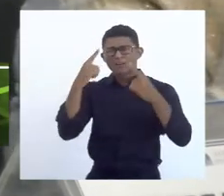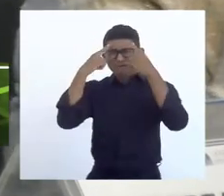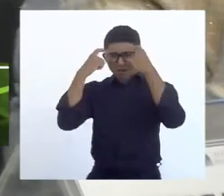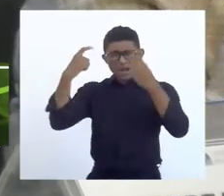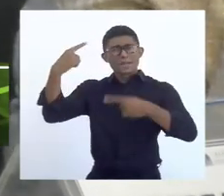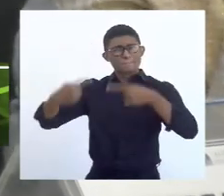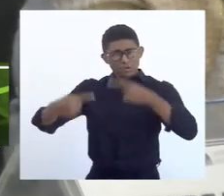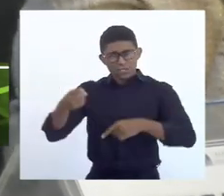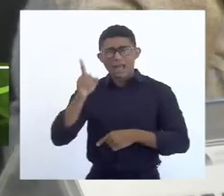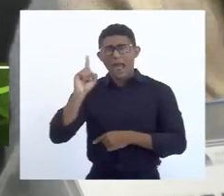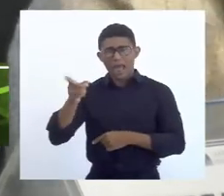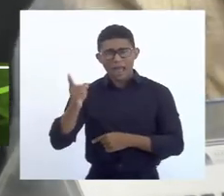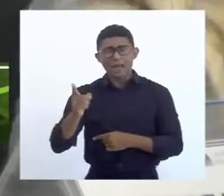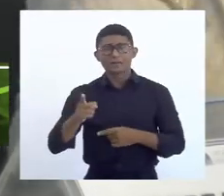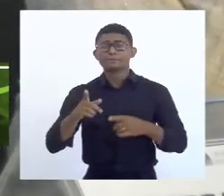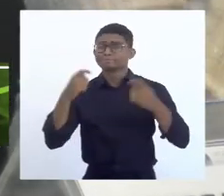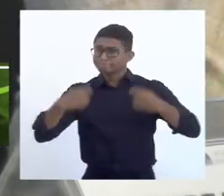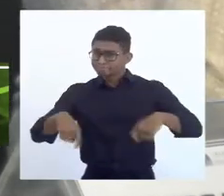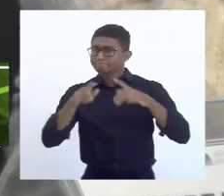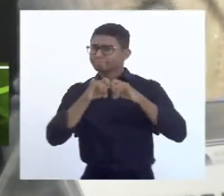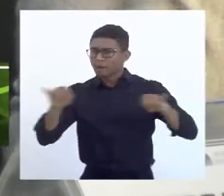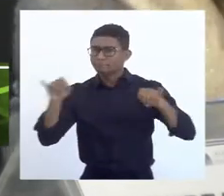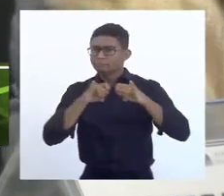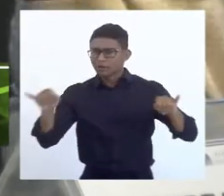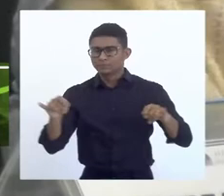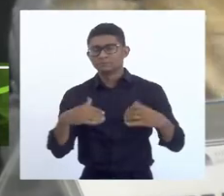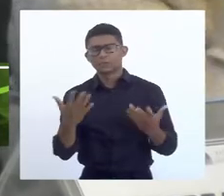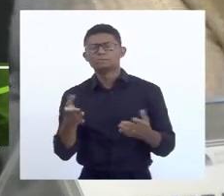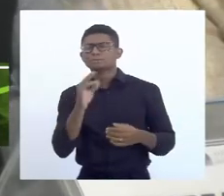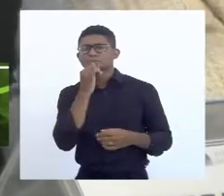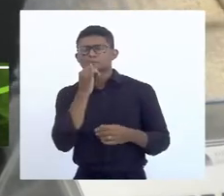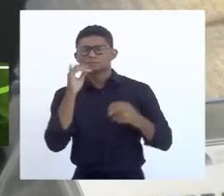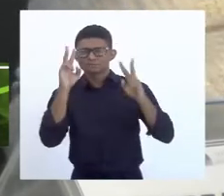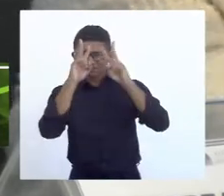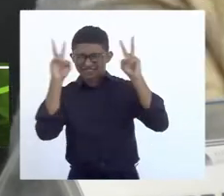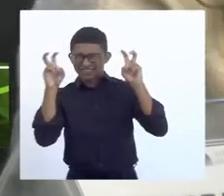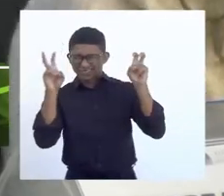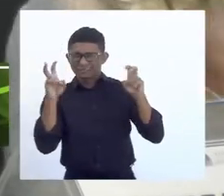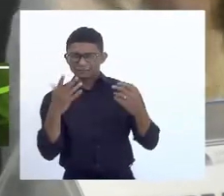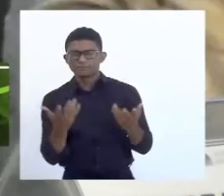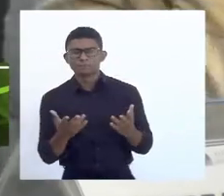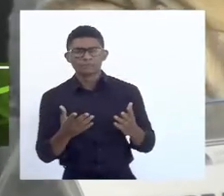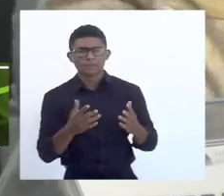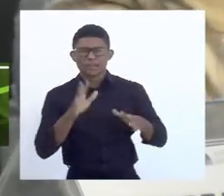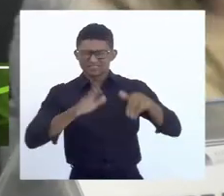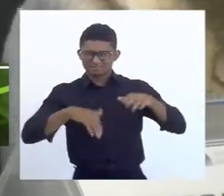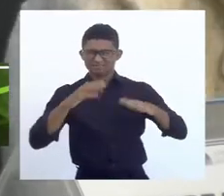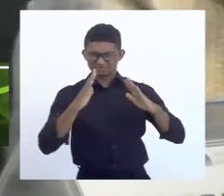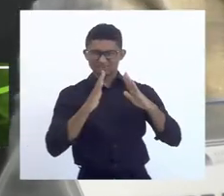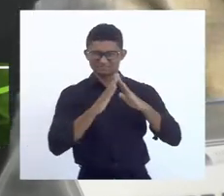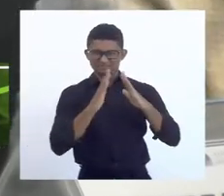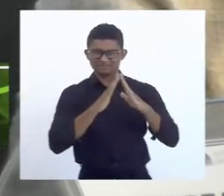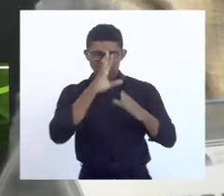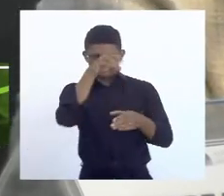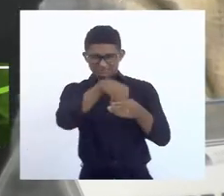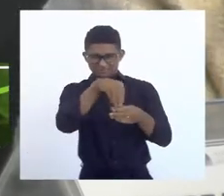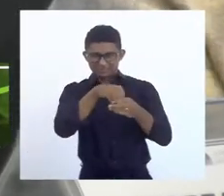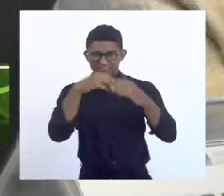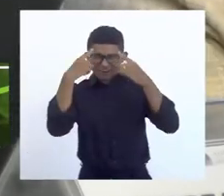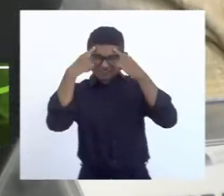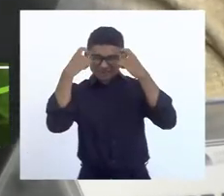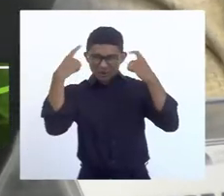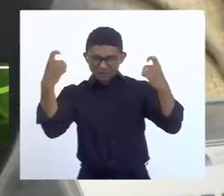que o tema da violência doméstica e sexual, a compreensão desse problema enquanto um problema de toda